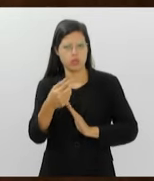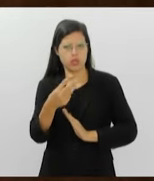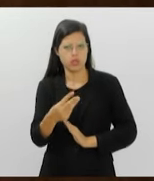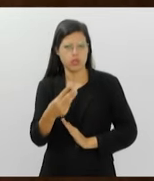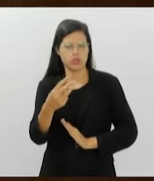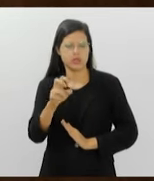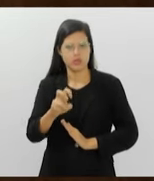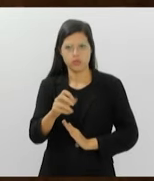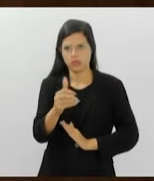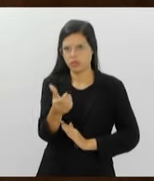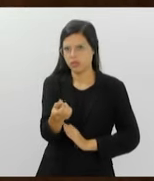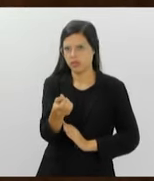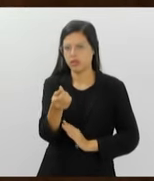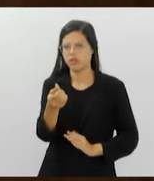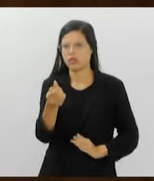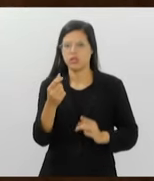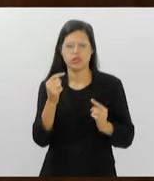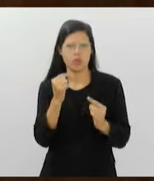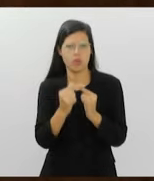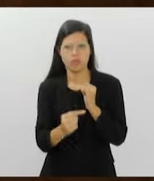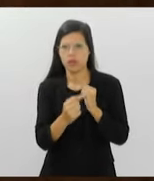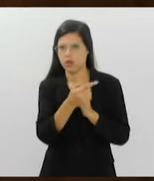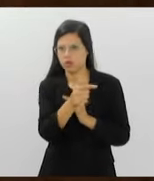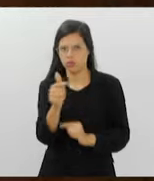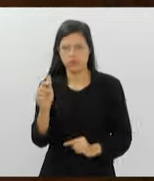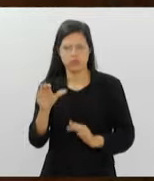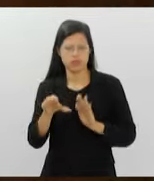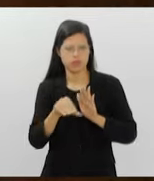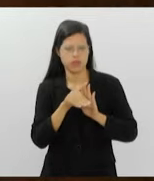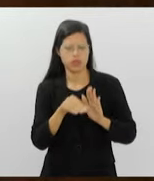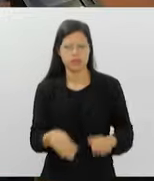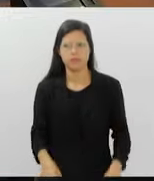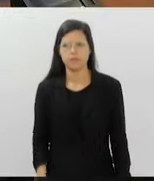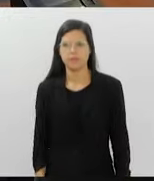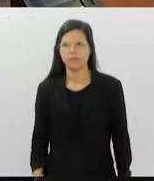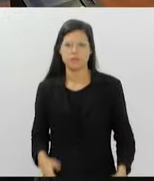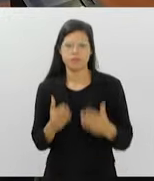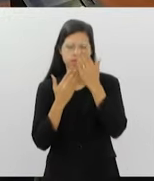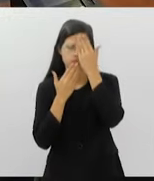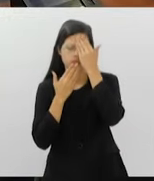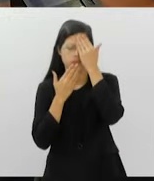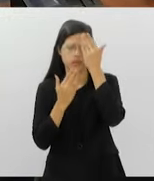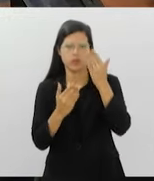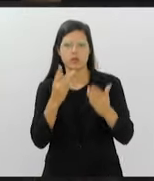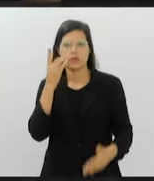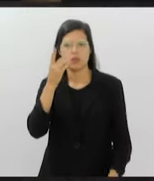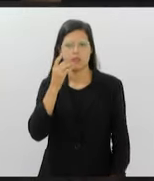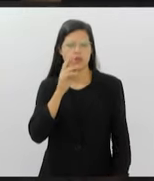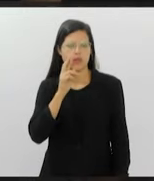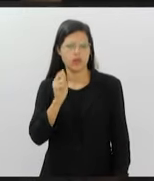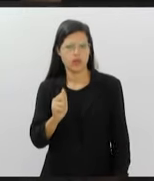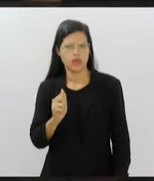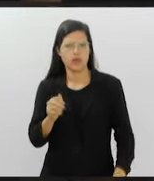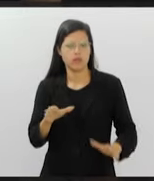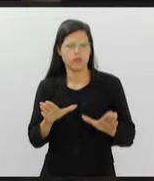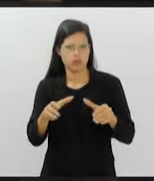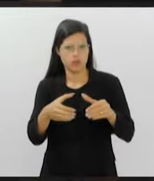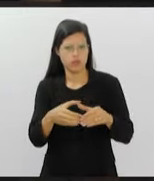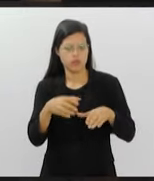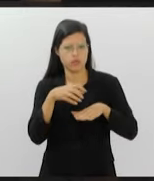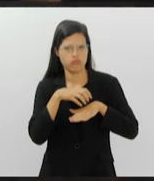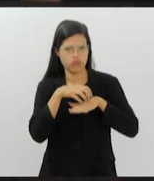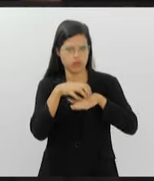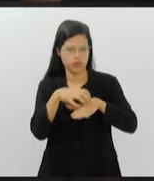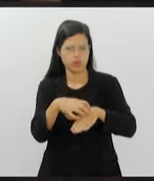3, 5, 6, contrário às demais emendas. Muito obrigado, deputado Rodrigo Amorim. Pela Comissão de